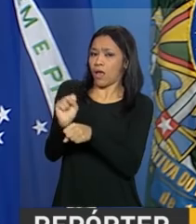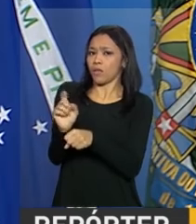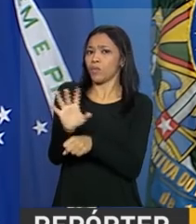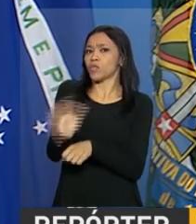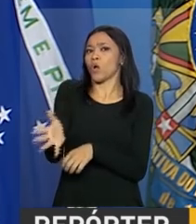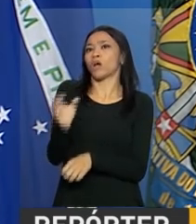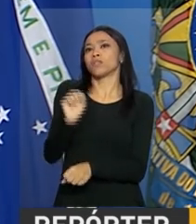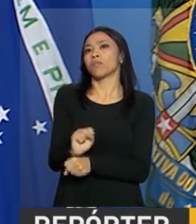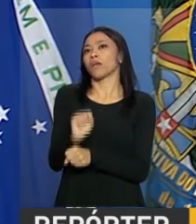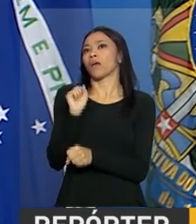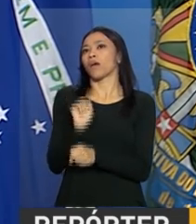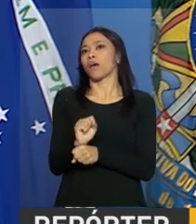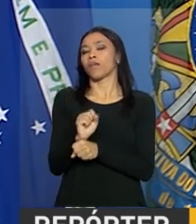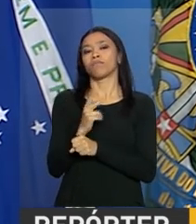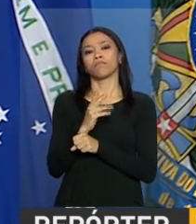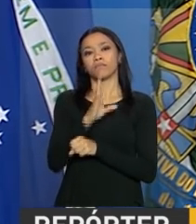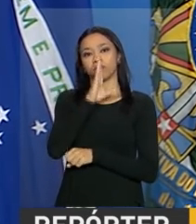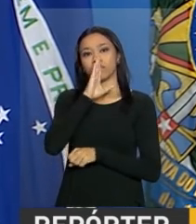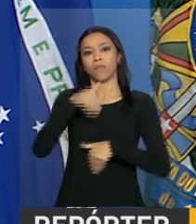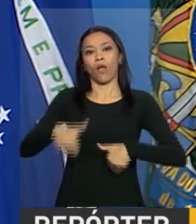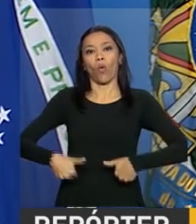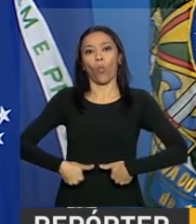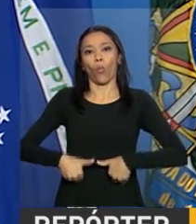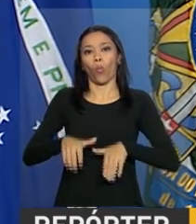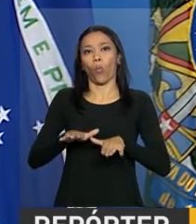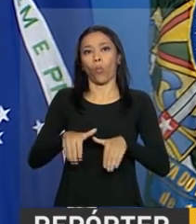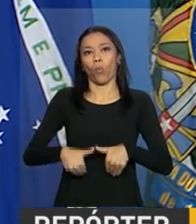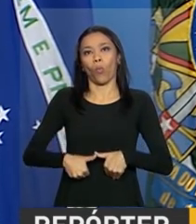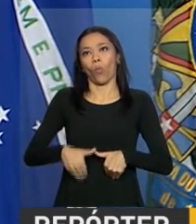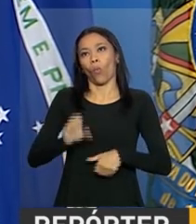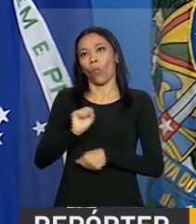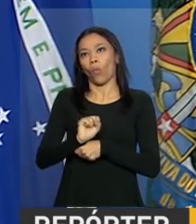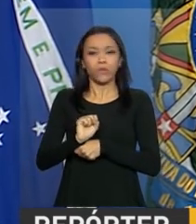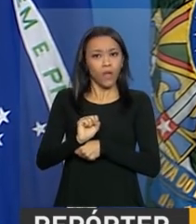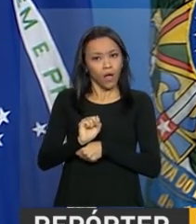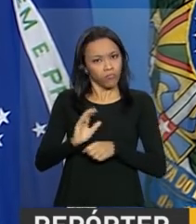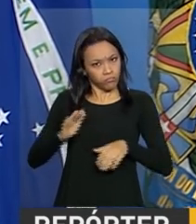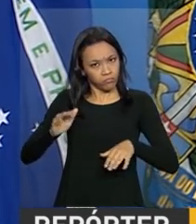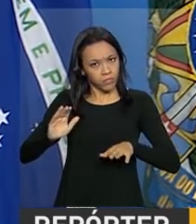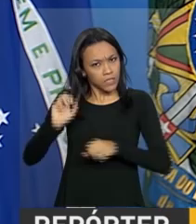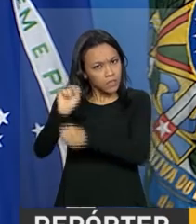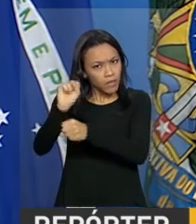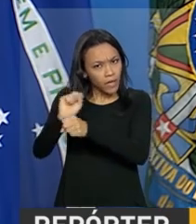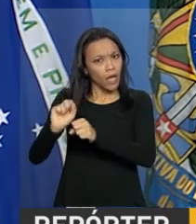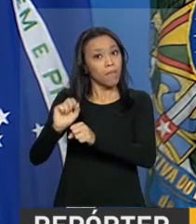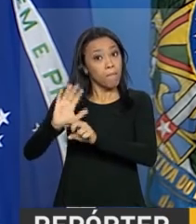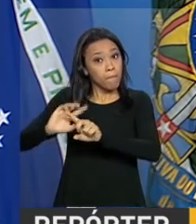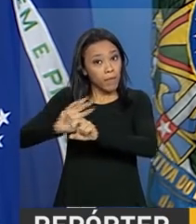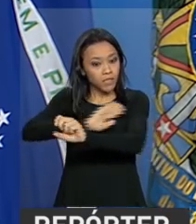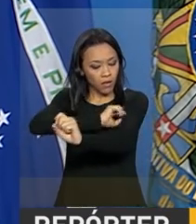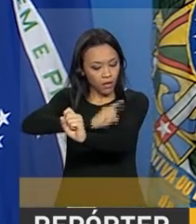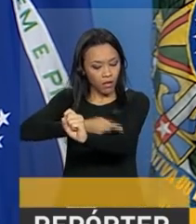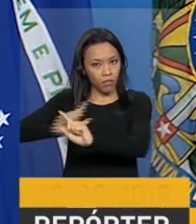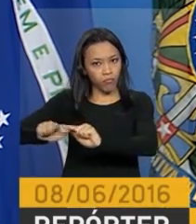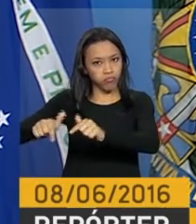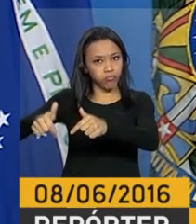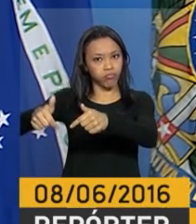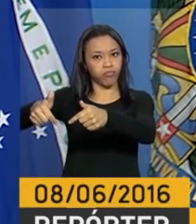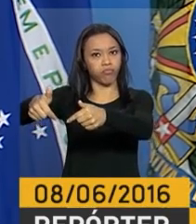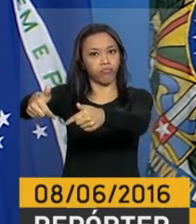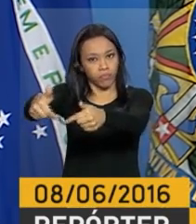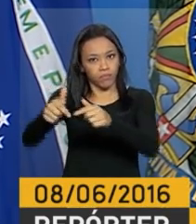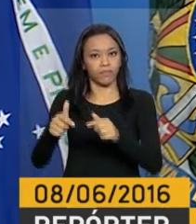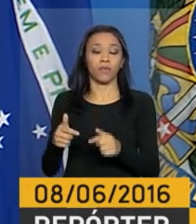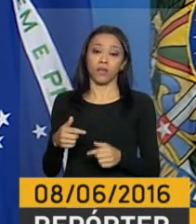esperar imóvel sem nenhuma mobilidade mas é esperar executando E é exatamente